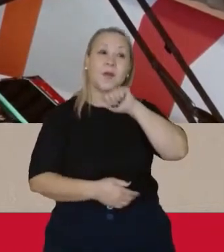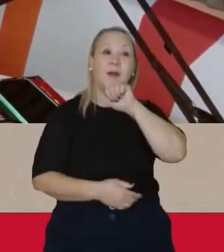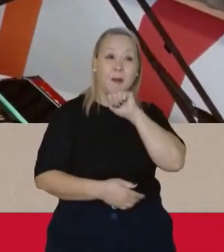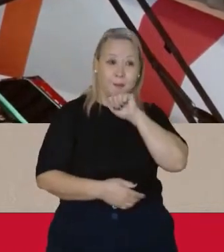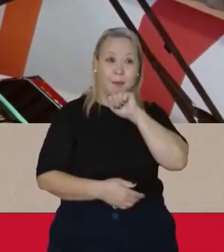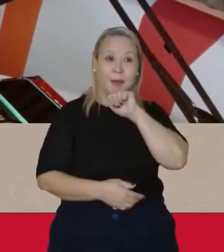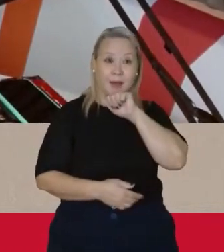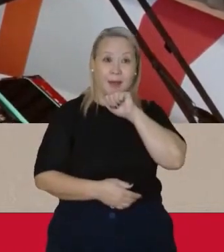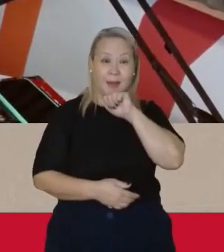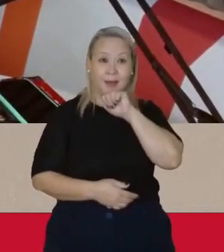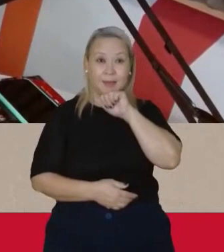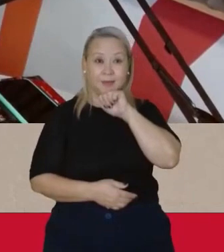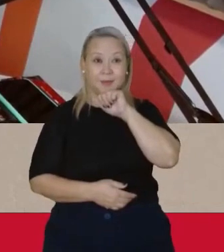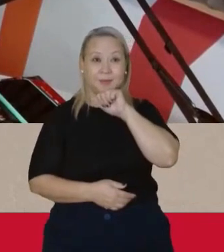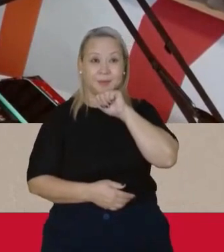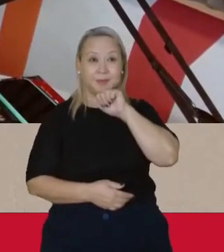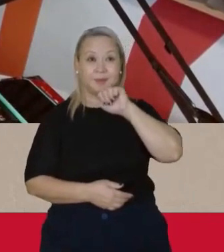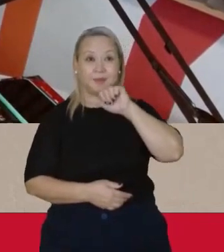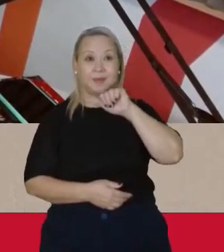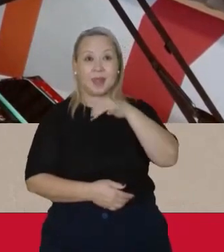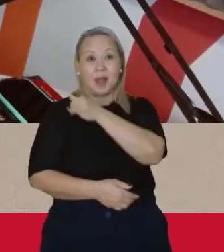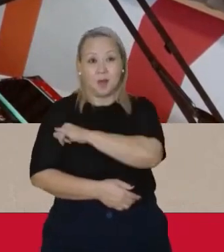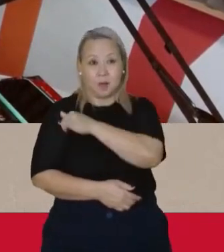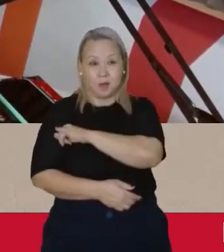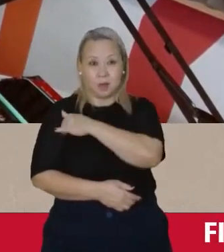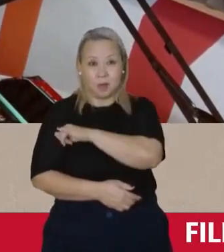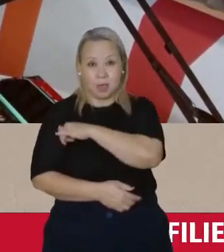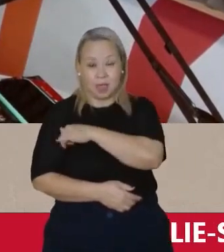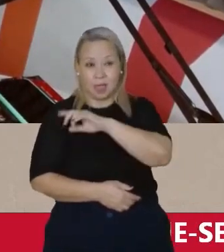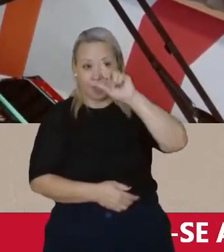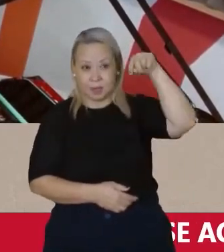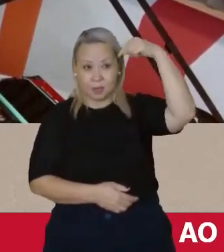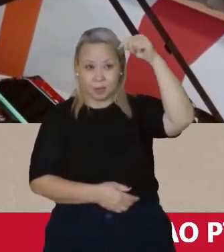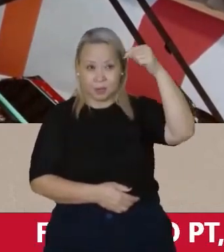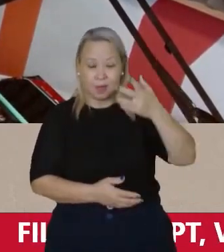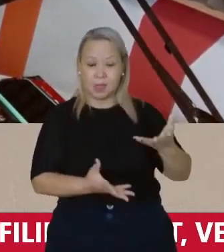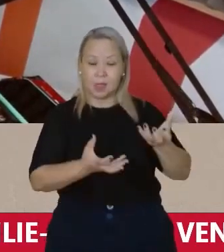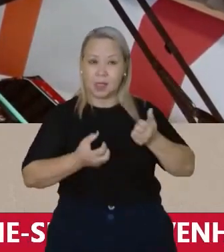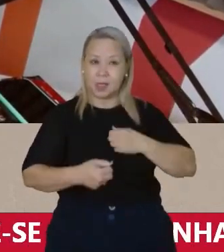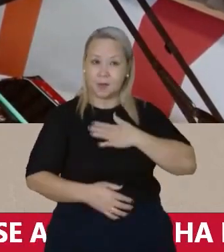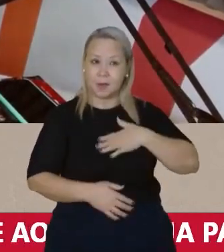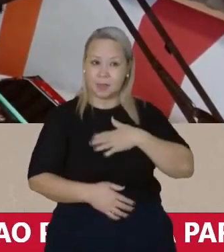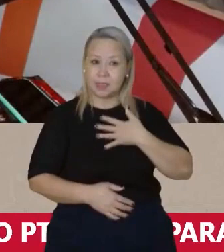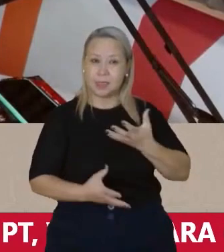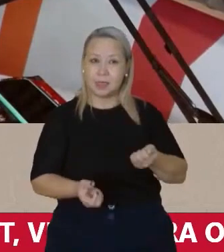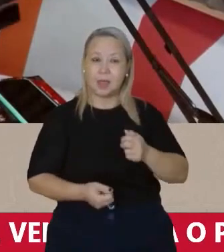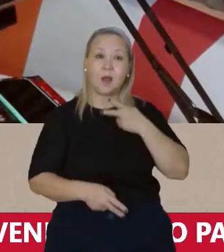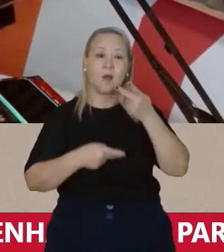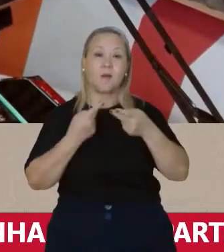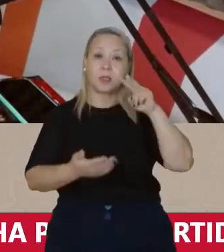de São João do Meriti, Baixada Fluminense. Uma honra receber aqui a senhora. A senhora também, como acabou de falar,